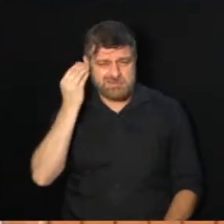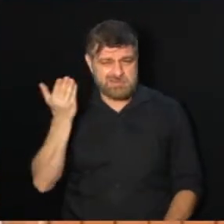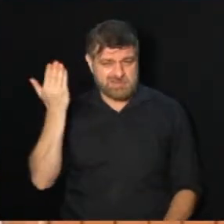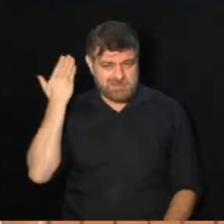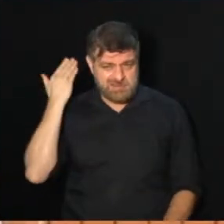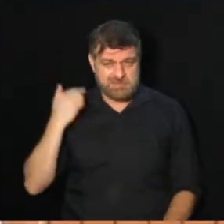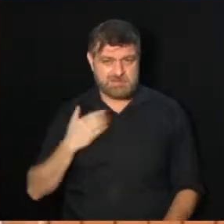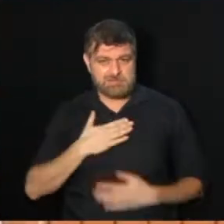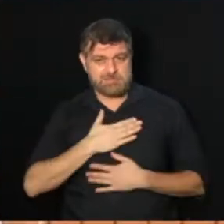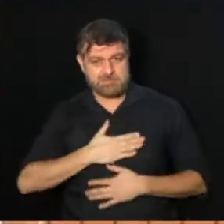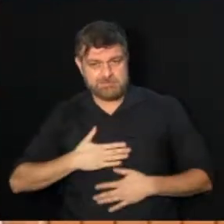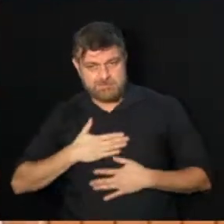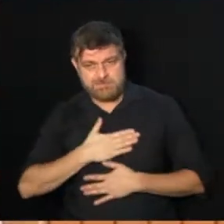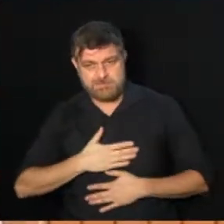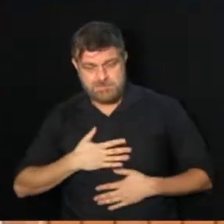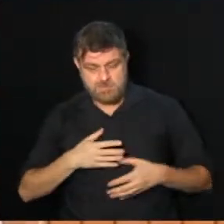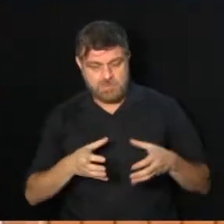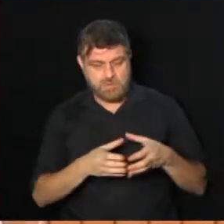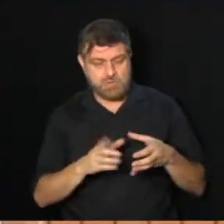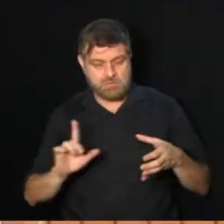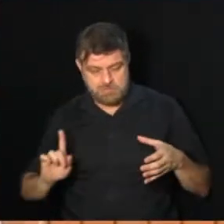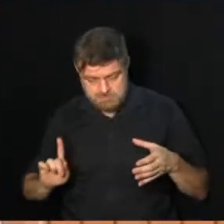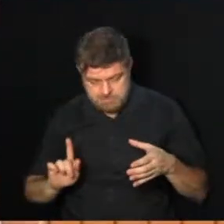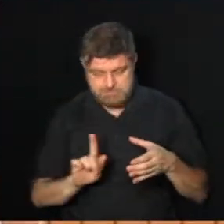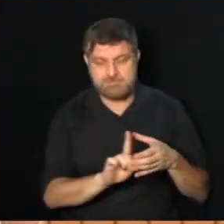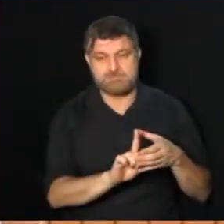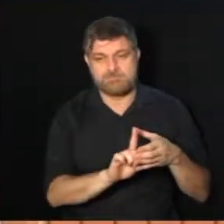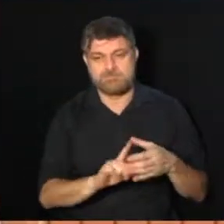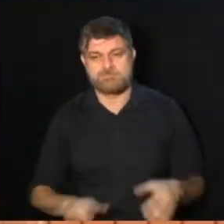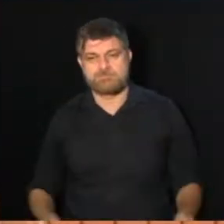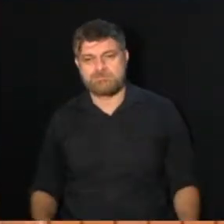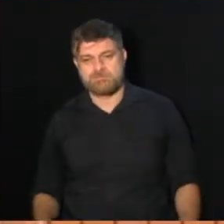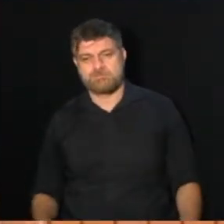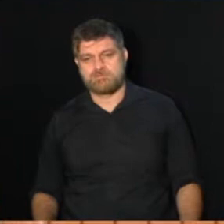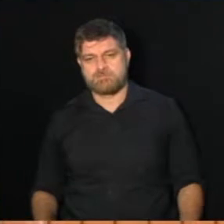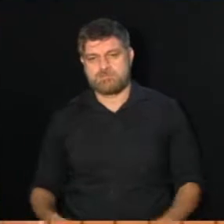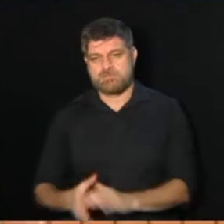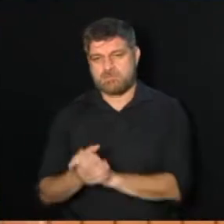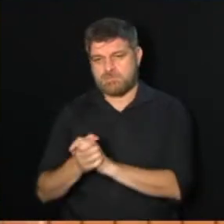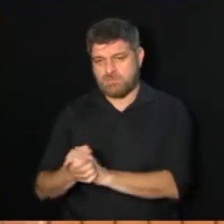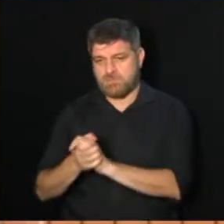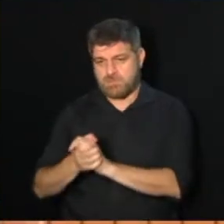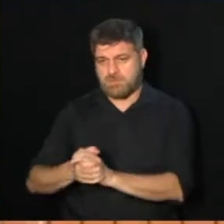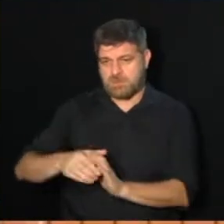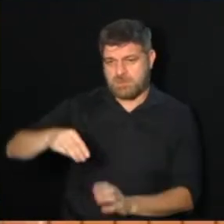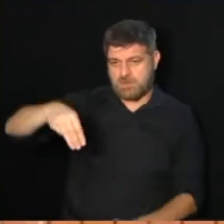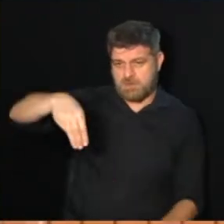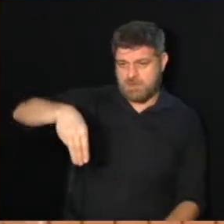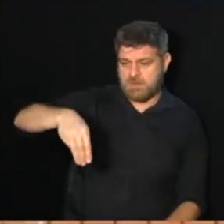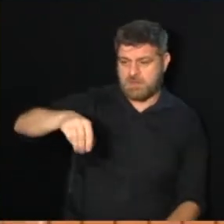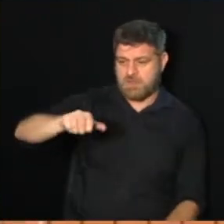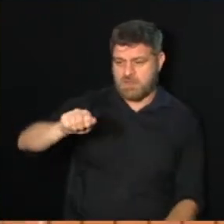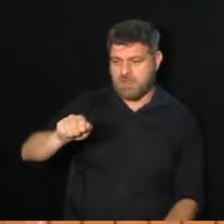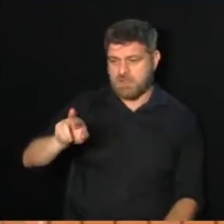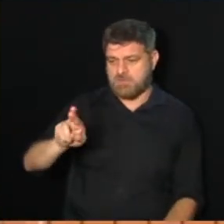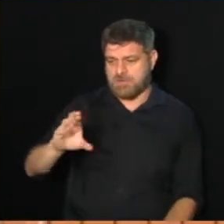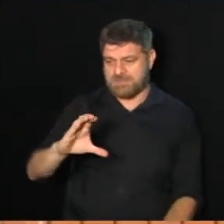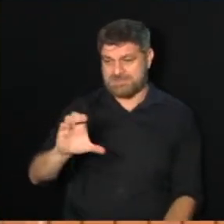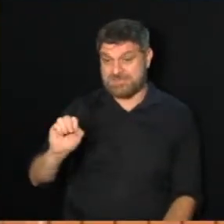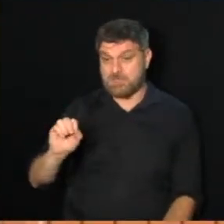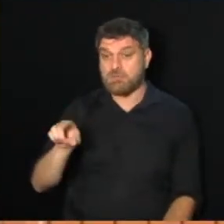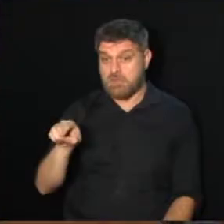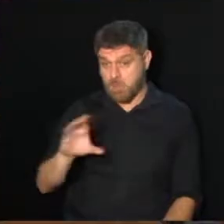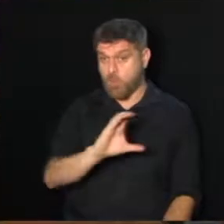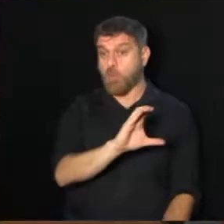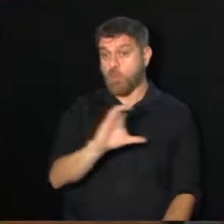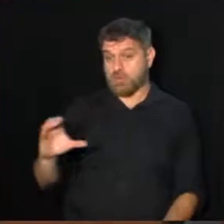tanto nos honra também participando do grupo gestor. Cumprimentar o Dr. Marcelo Bergo, nosso coordenador do grupo gestor, que